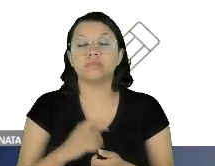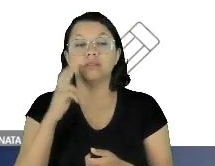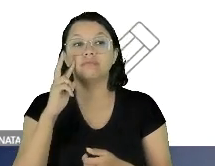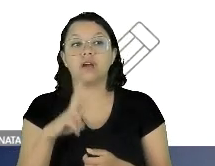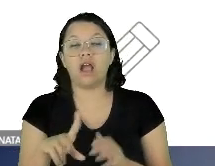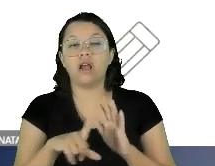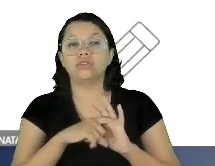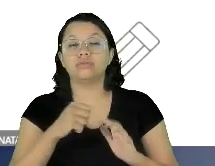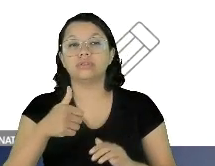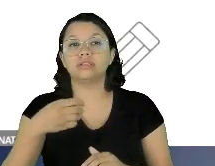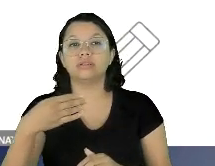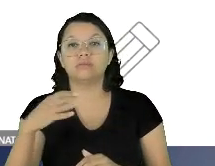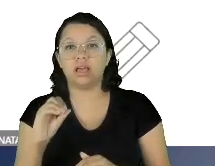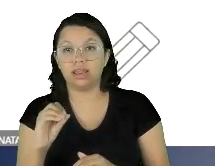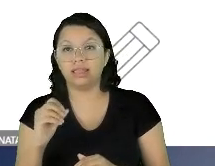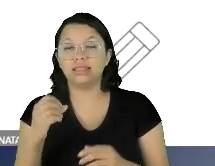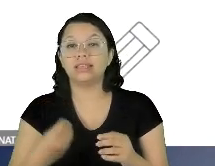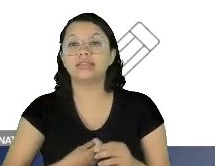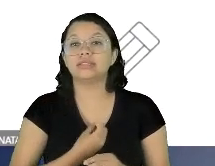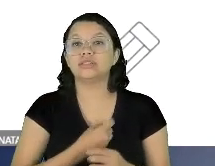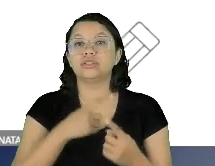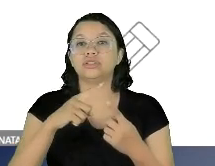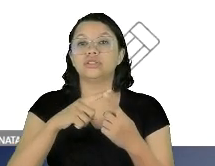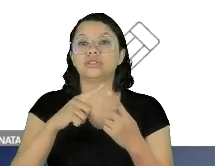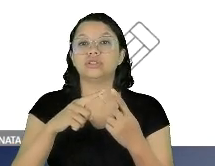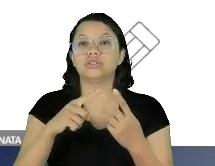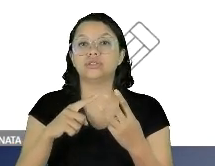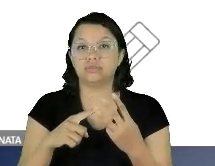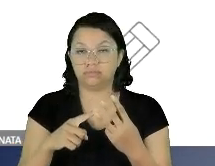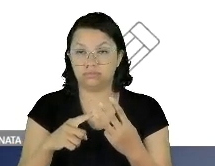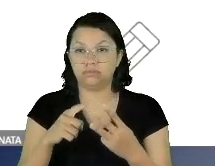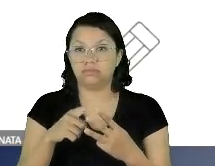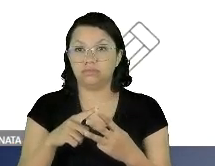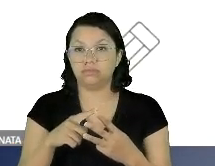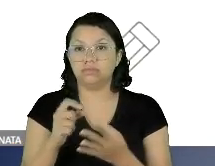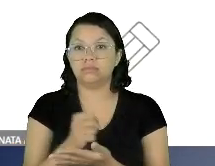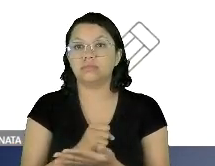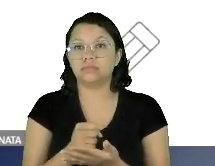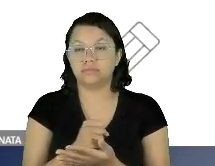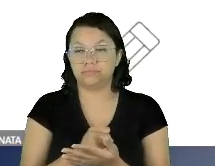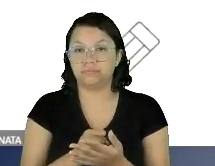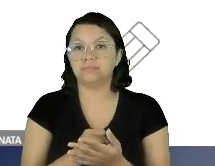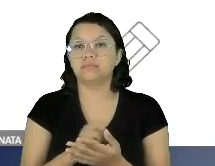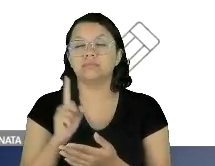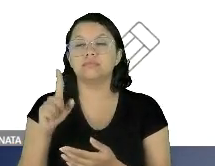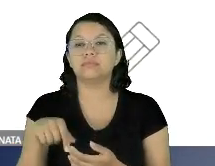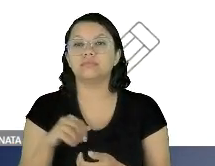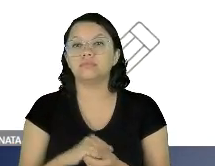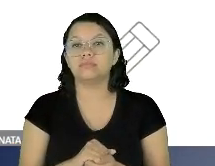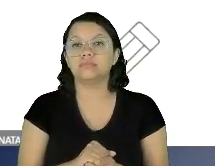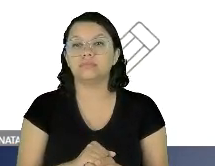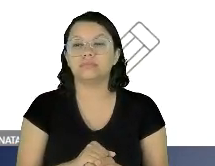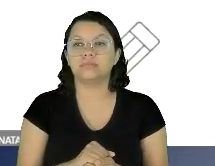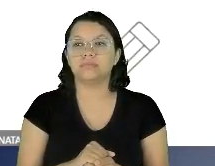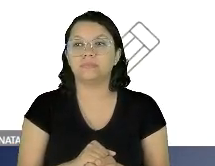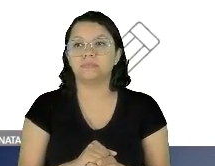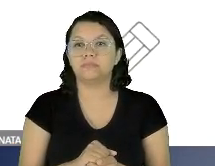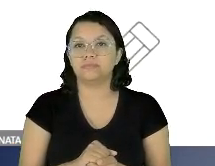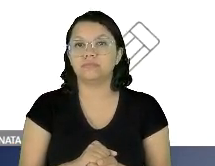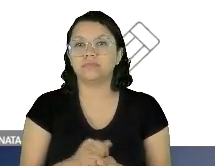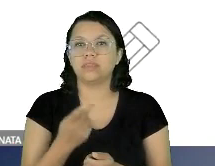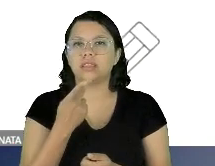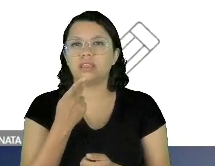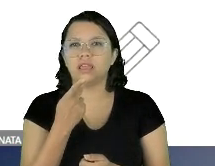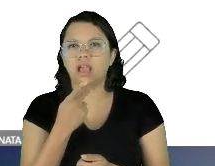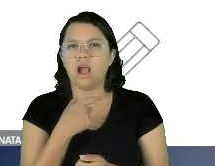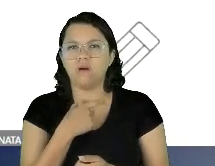gente tem 3 tipos de injúria. A que eu denominei como básica, que é injuriar alguém,